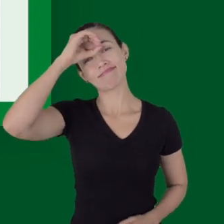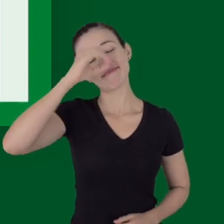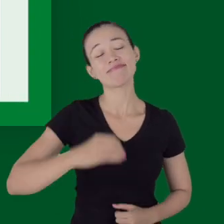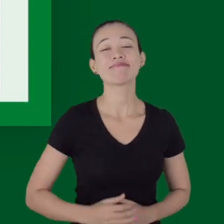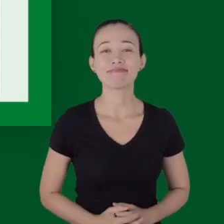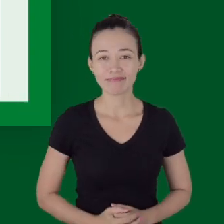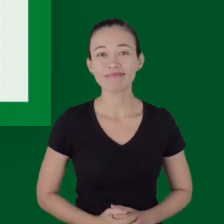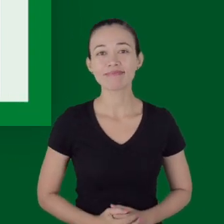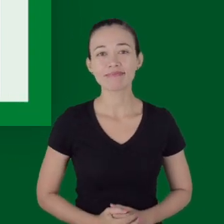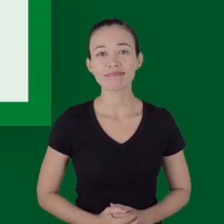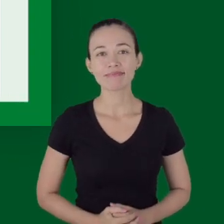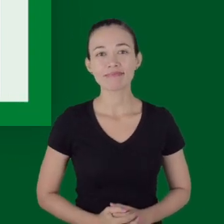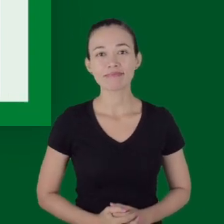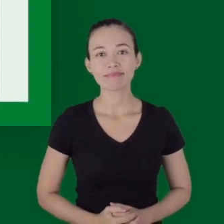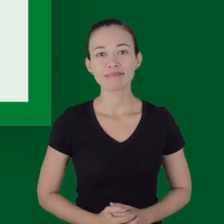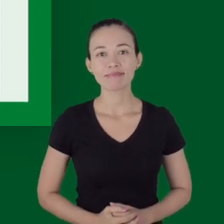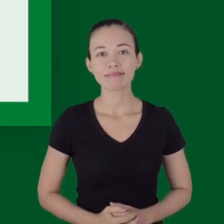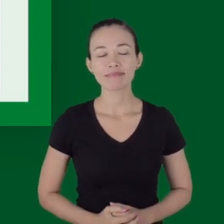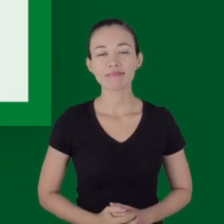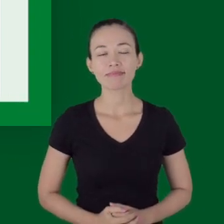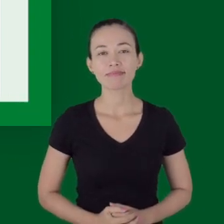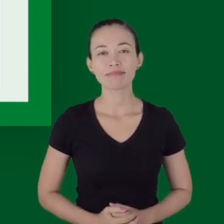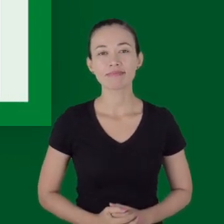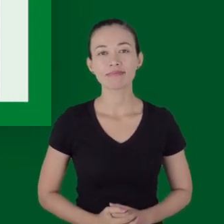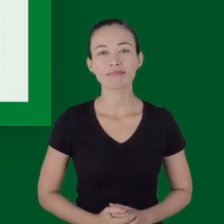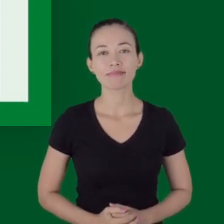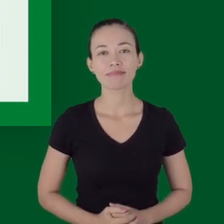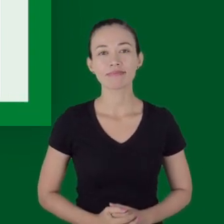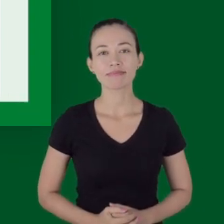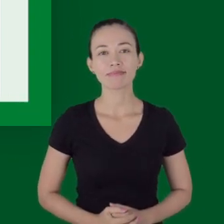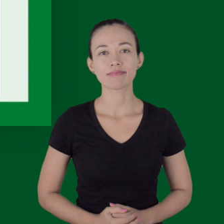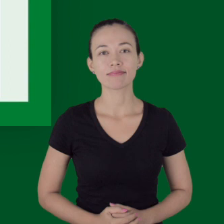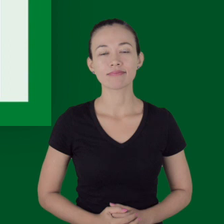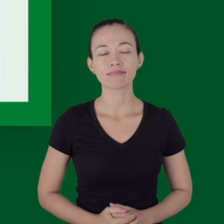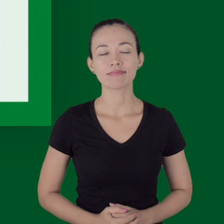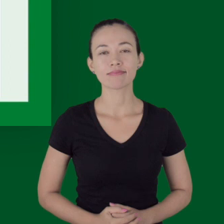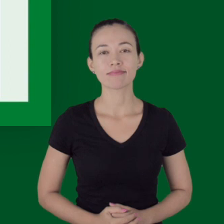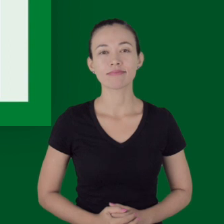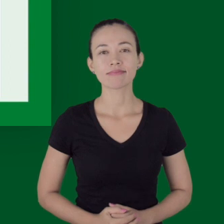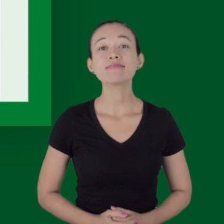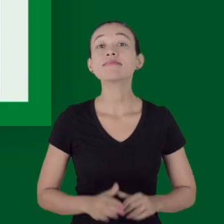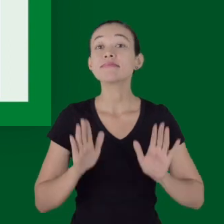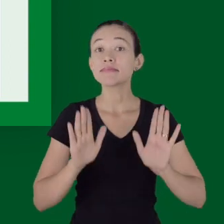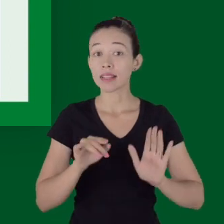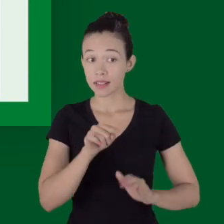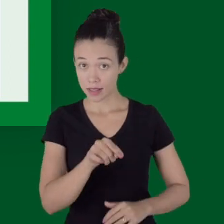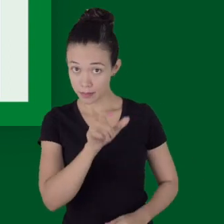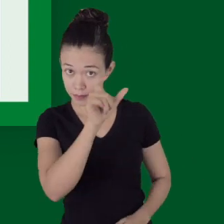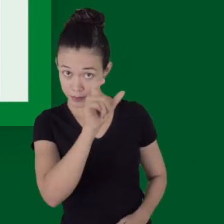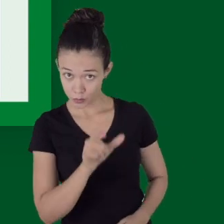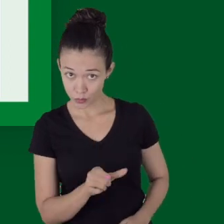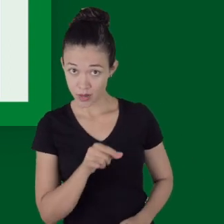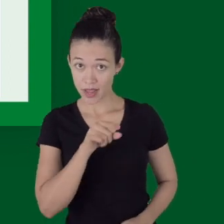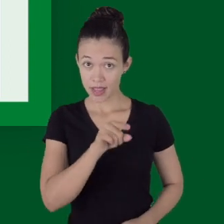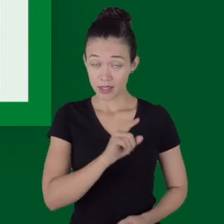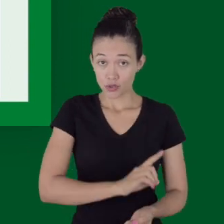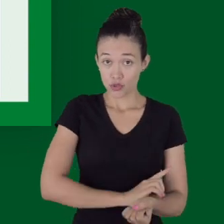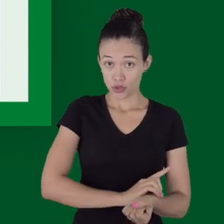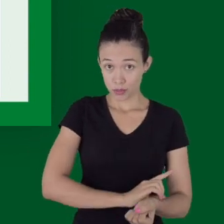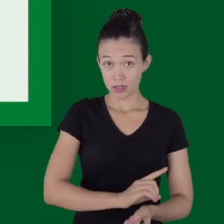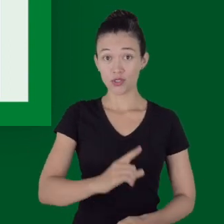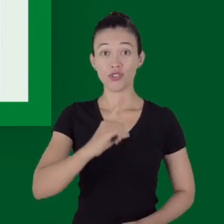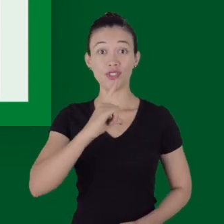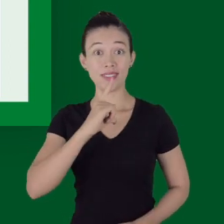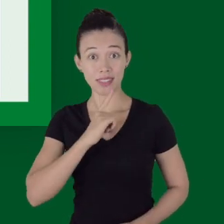feito, porque ela não sabe que ela é diabética. Então, essa é a situação que a gente geralmente encontra quando o